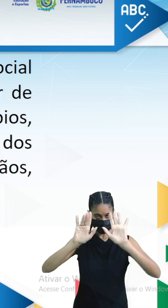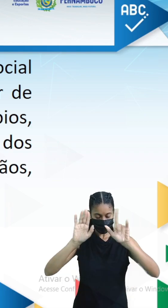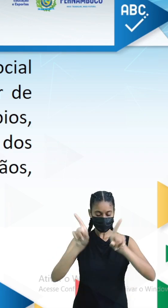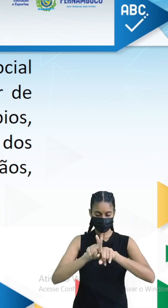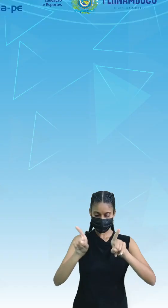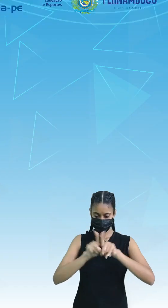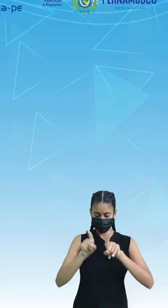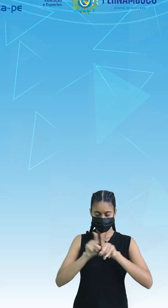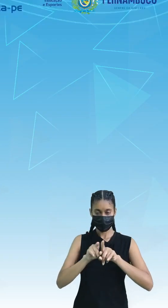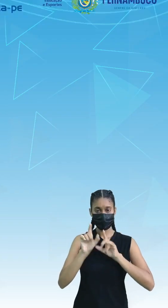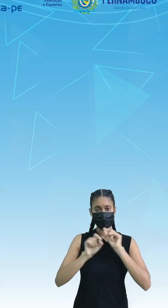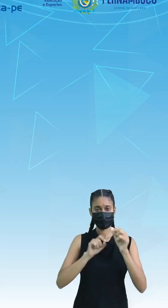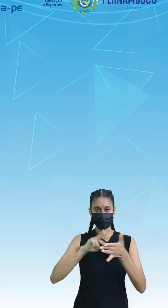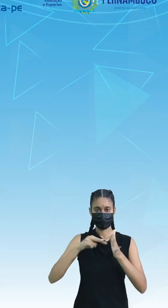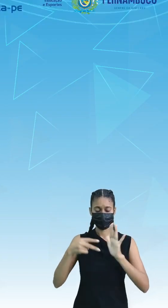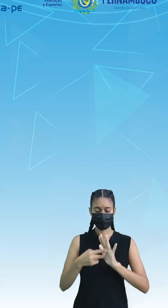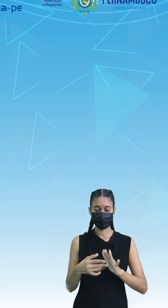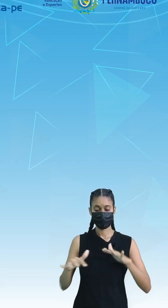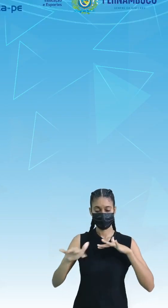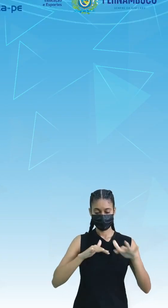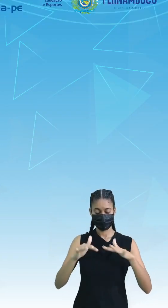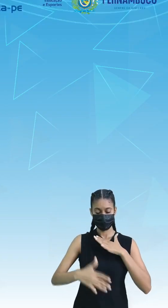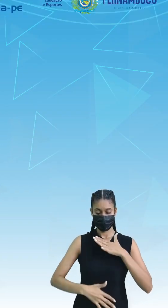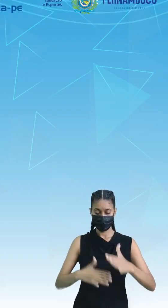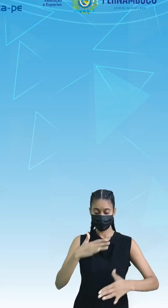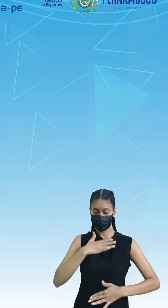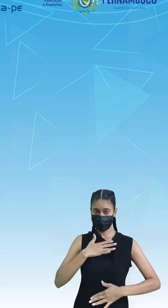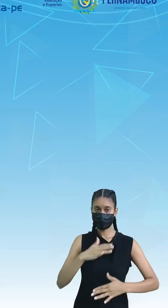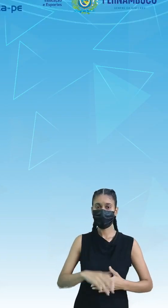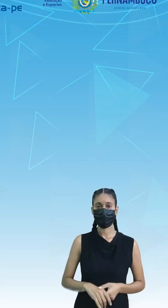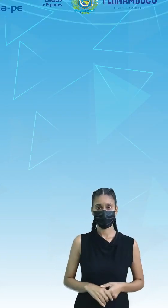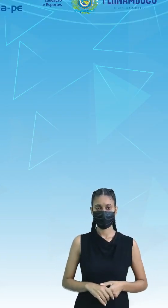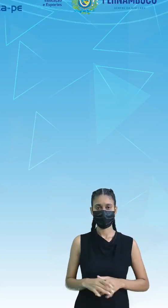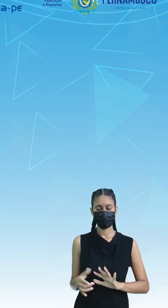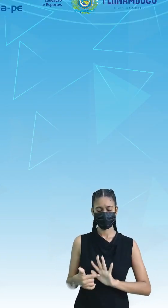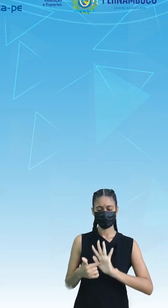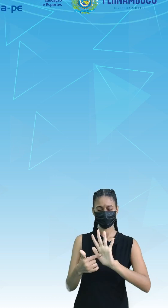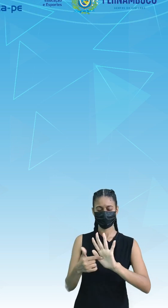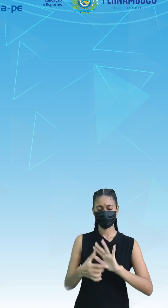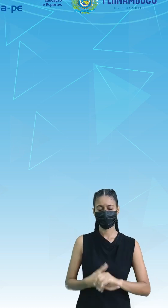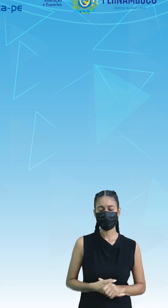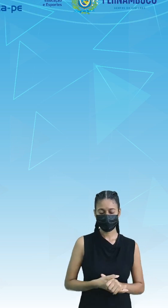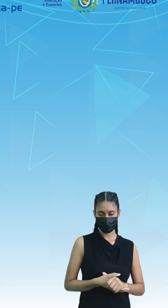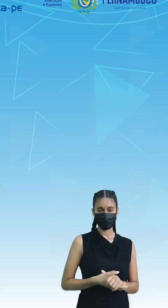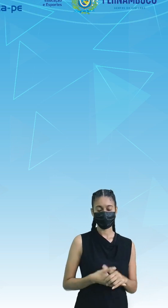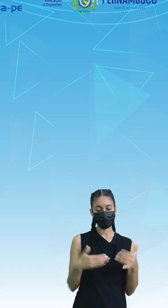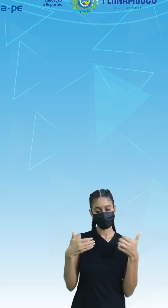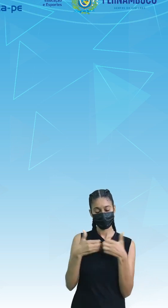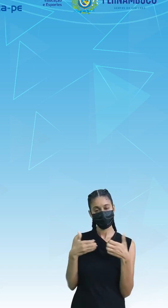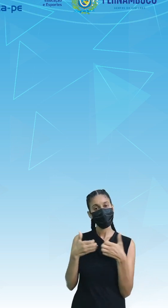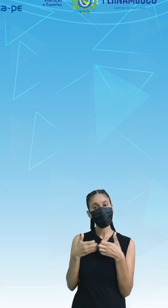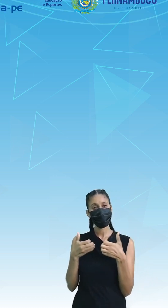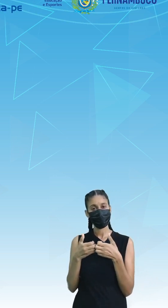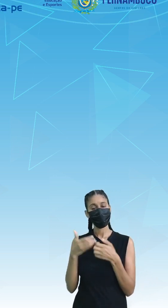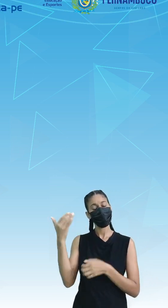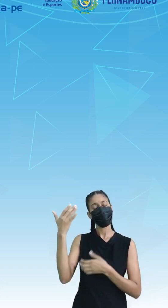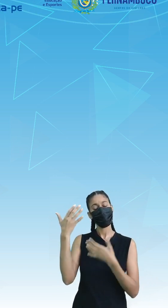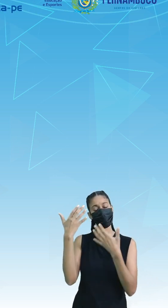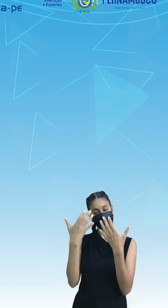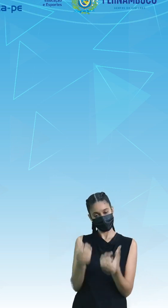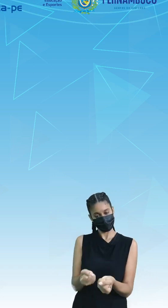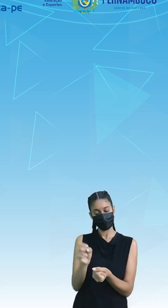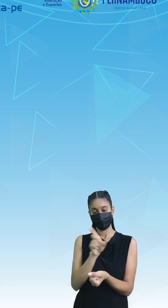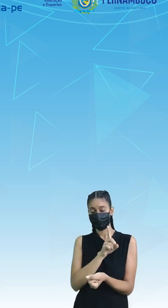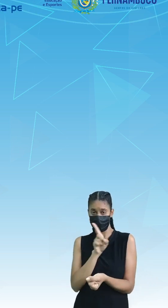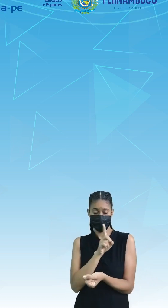dizer o seguinte: os movimentos corporais, eles indicam a proximidade, a aprovação ou